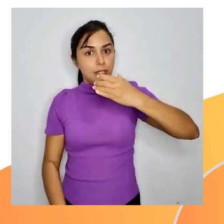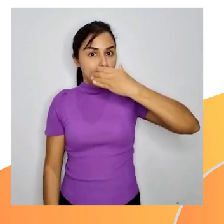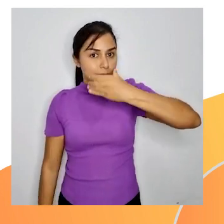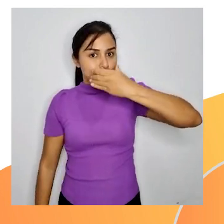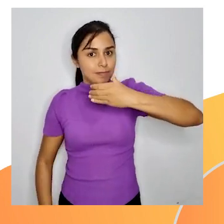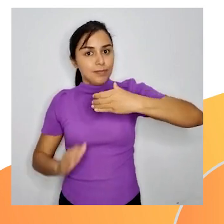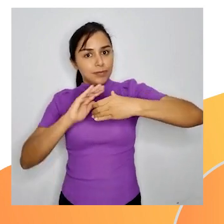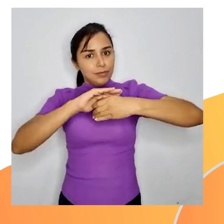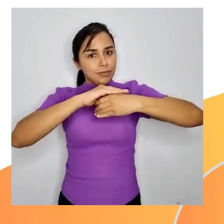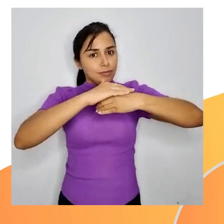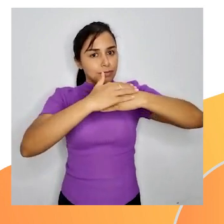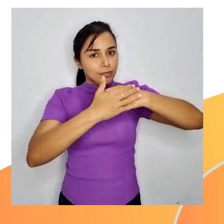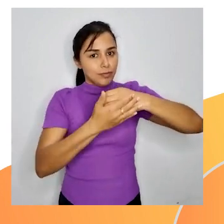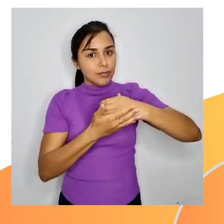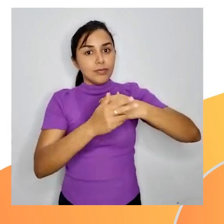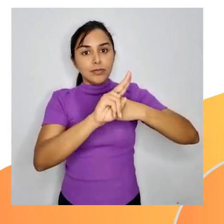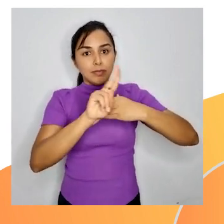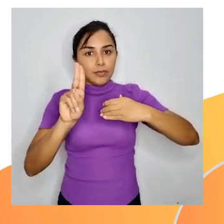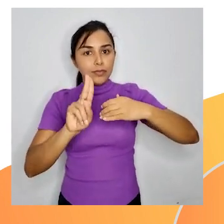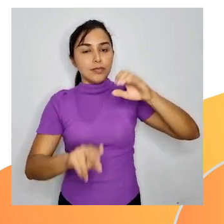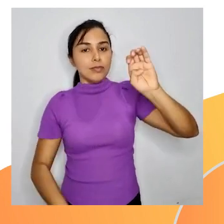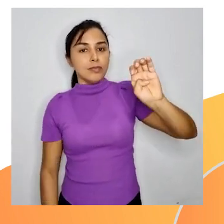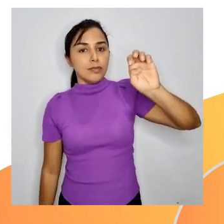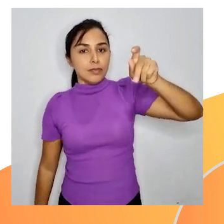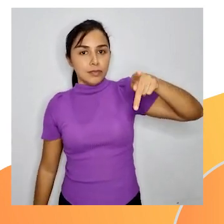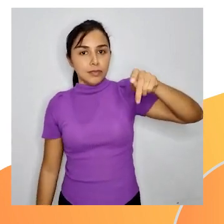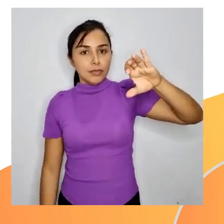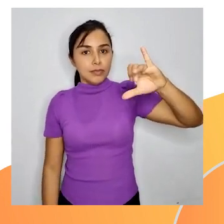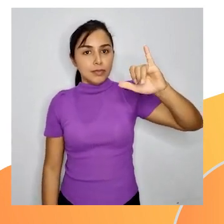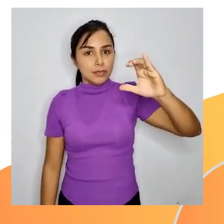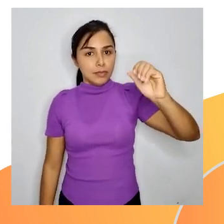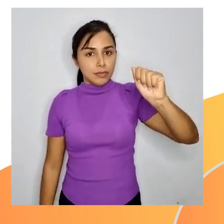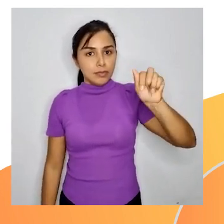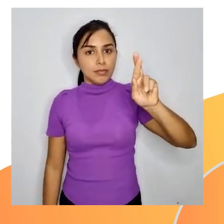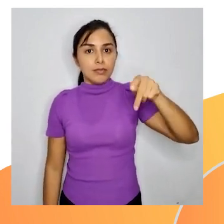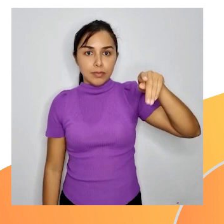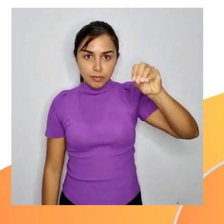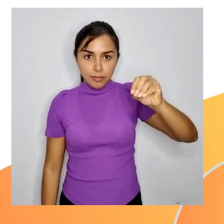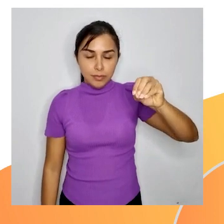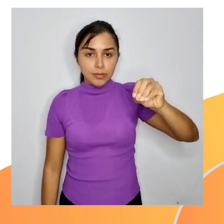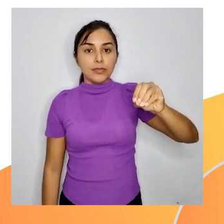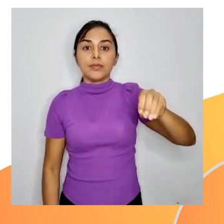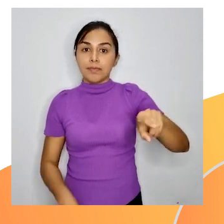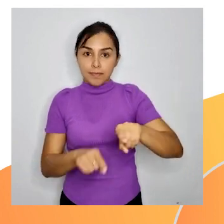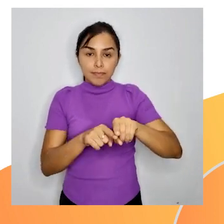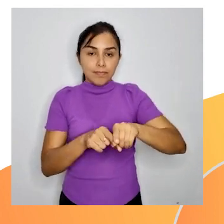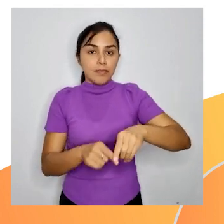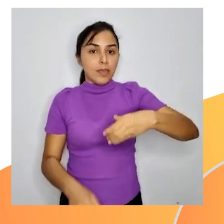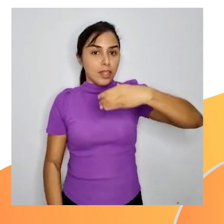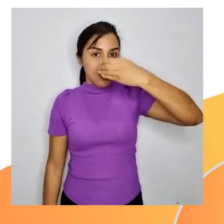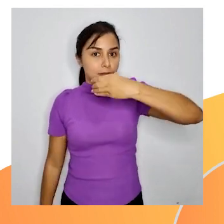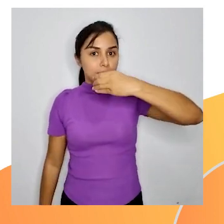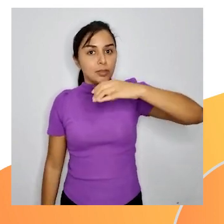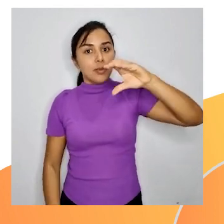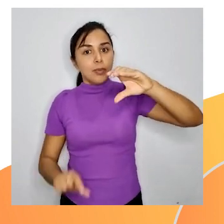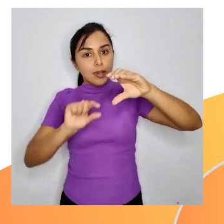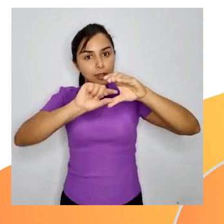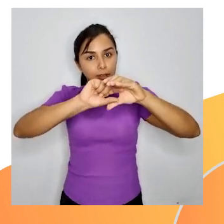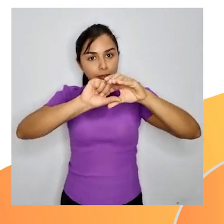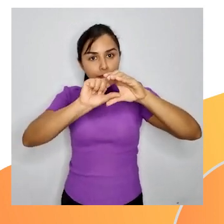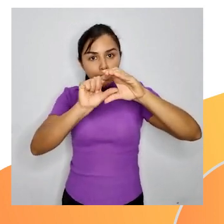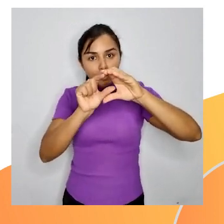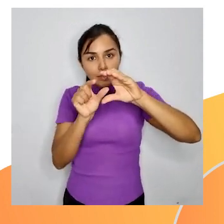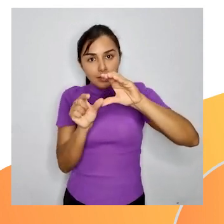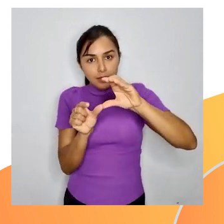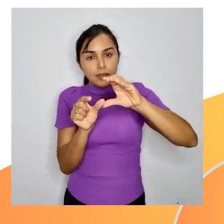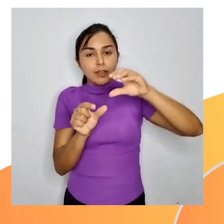externa. Nós temos também o mesocarpo, que é a camada intermediária, geralmente carnosa e suculenta em alguns frutos. Já vamos